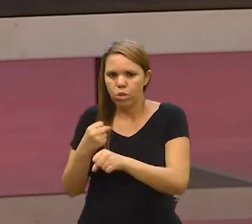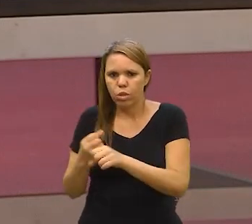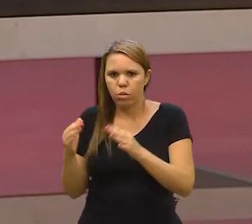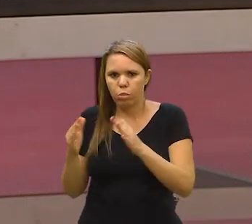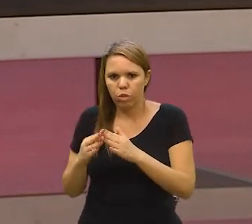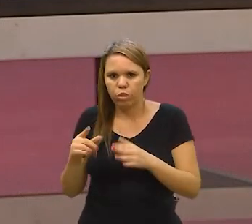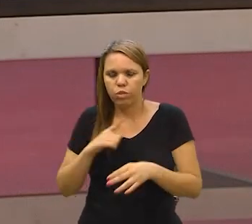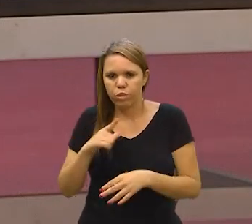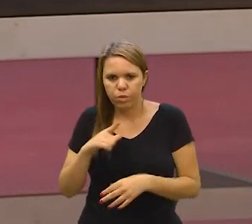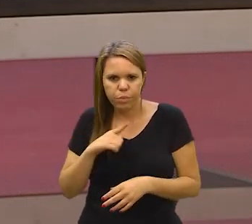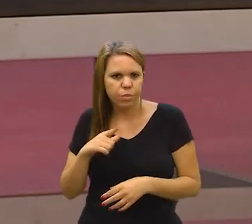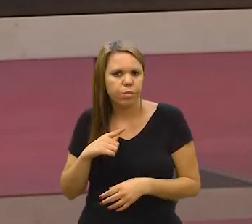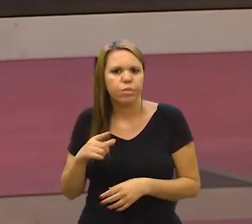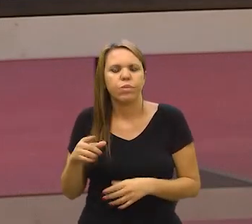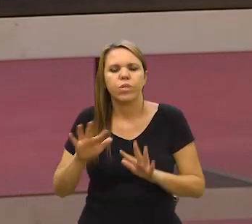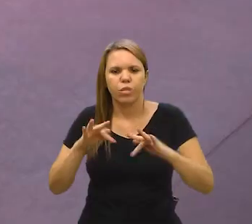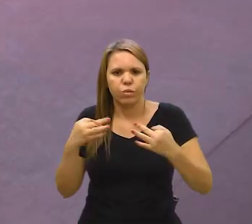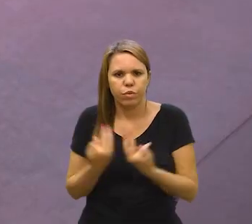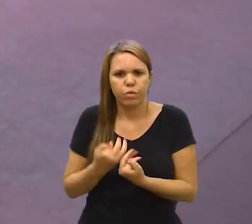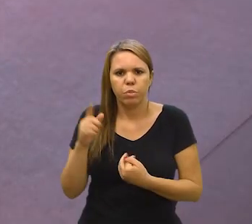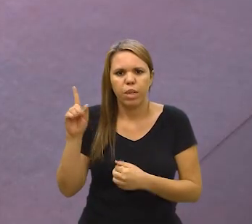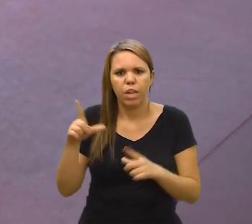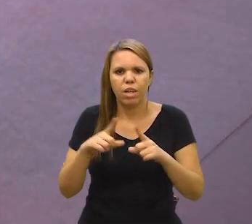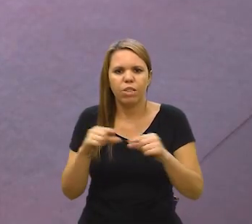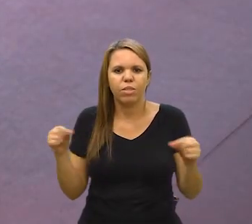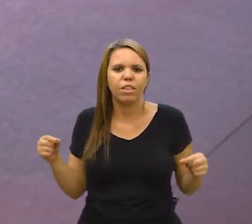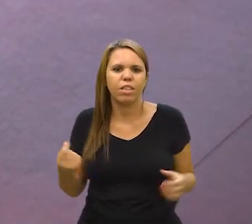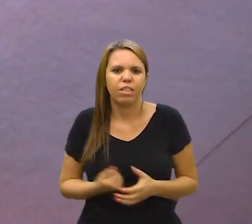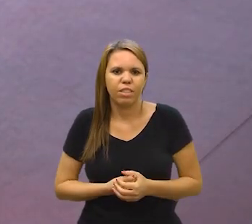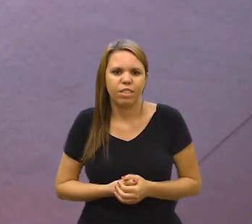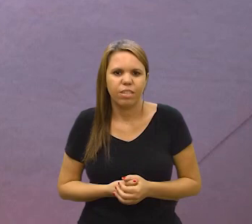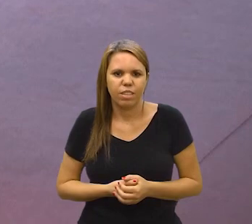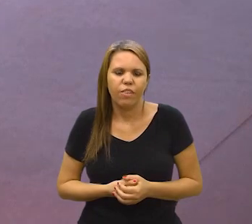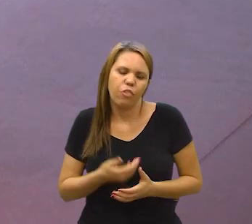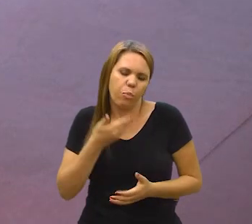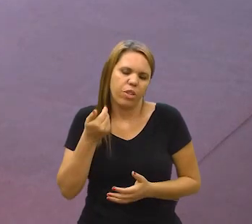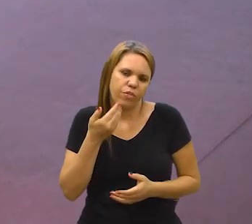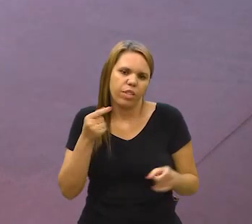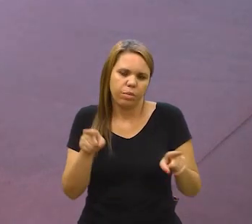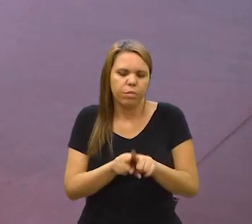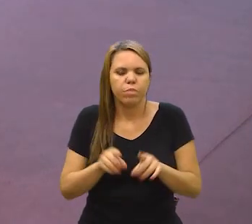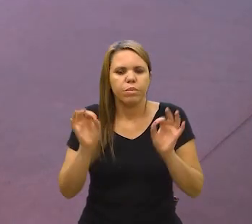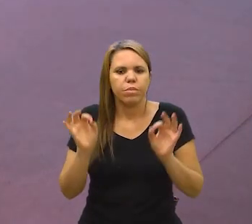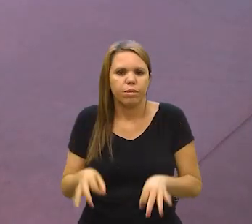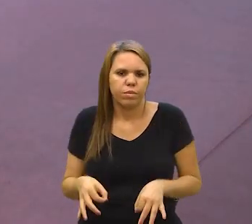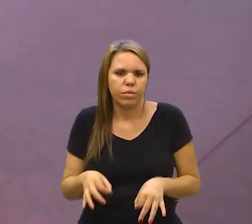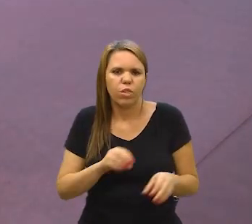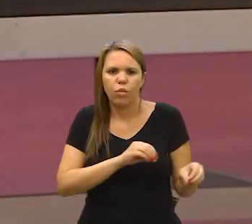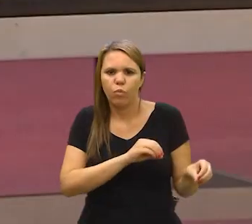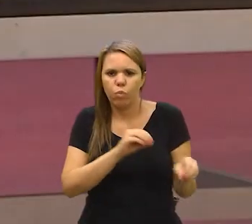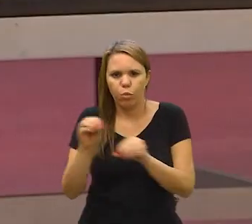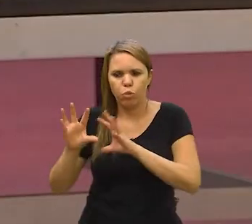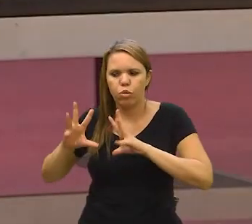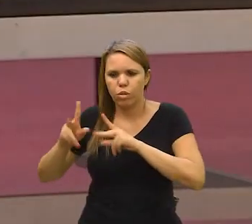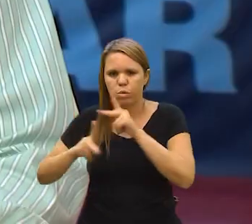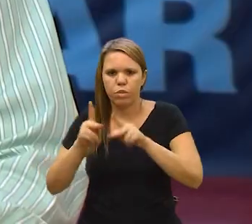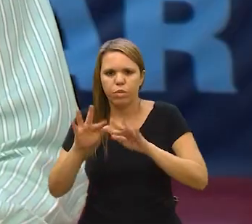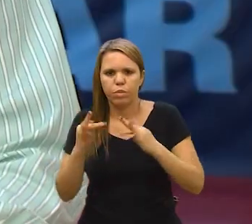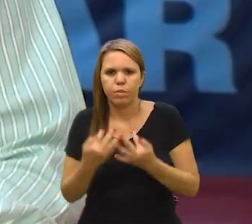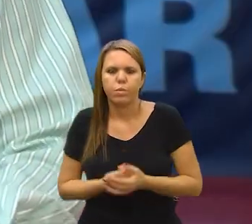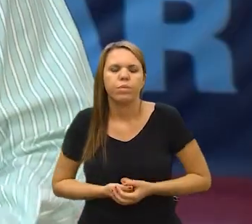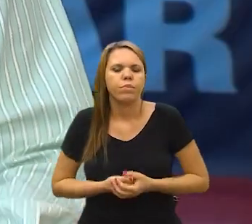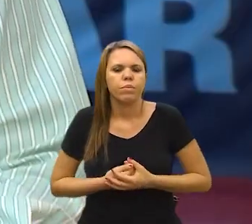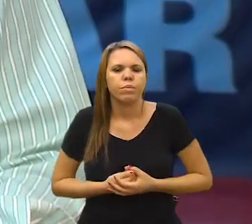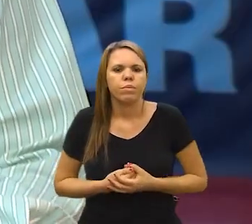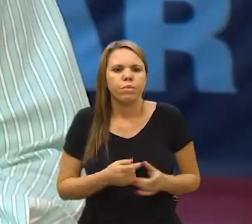também temos familiares lá em Brasília, então a adaptação foi um pouco mais fácil, mas com certeza foi uma mudança para todo mundo. Né?